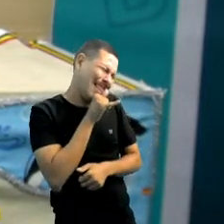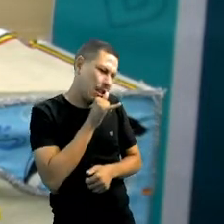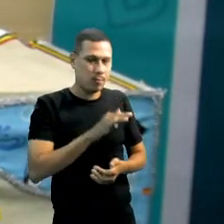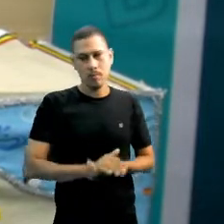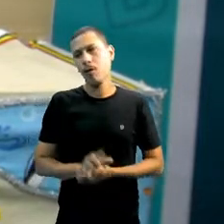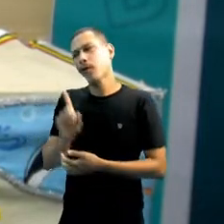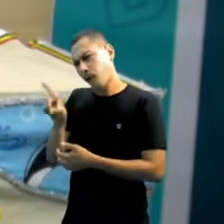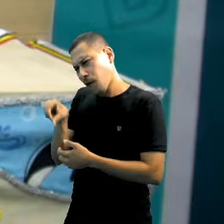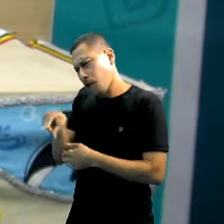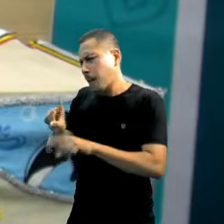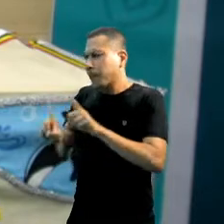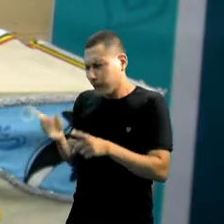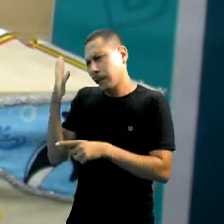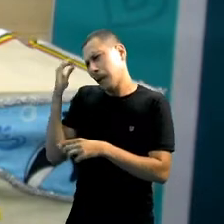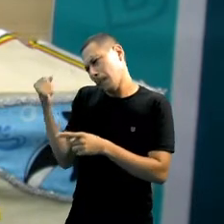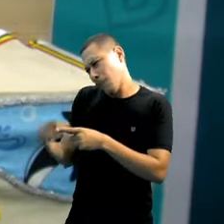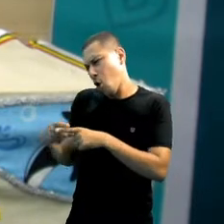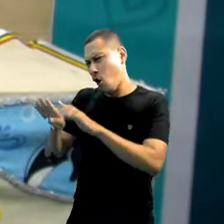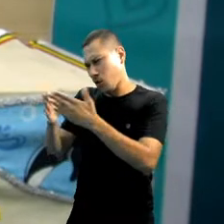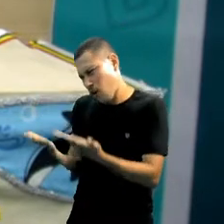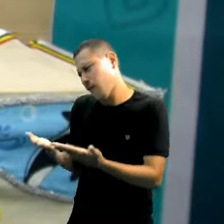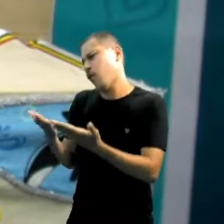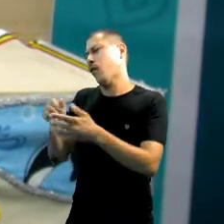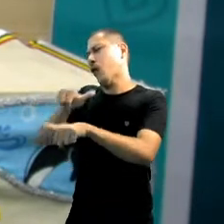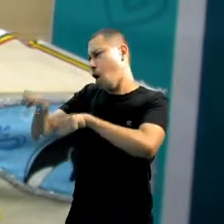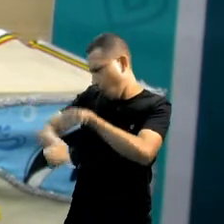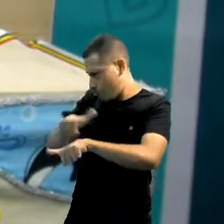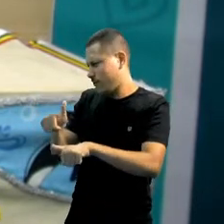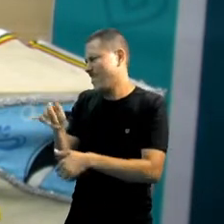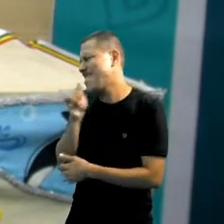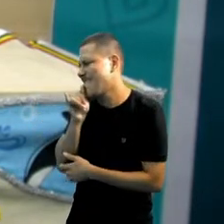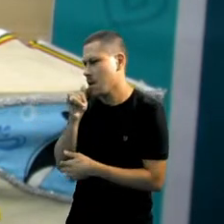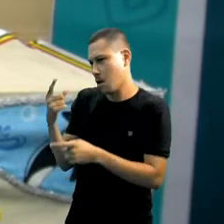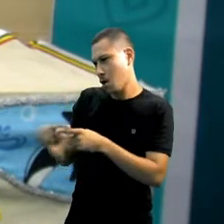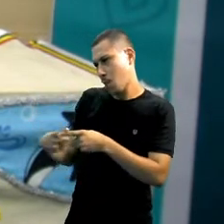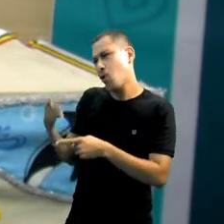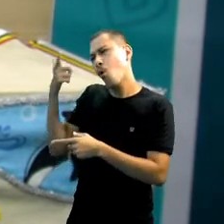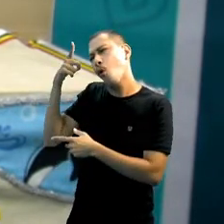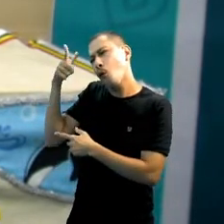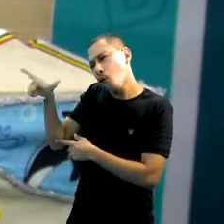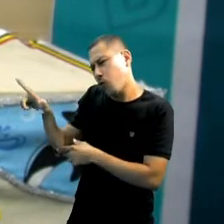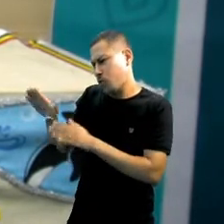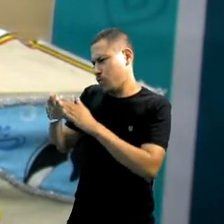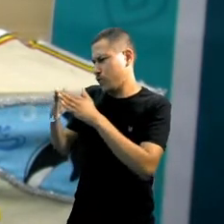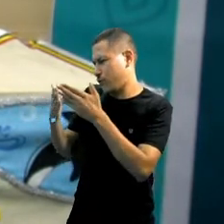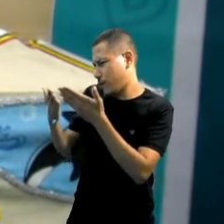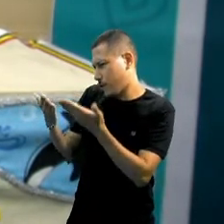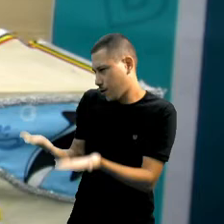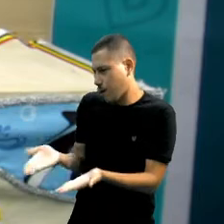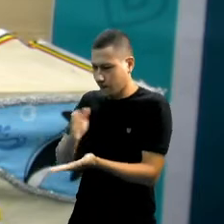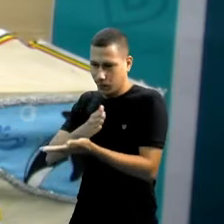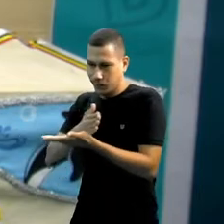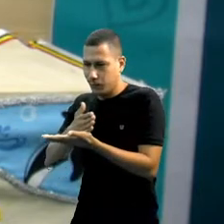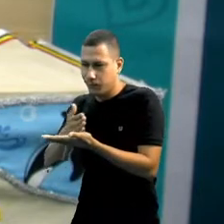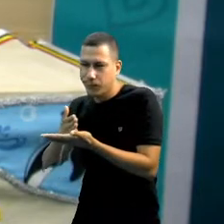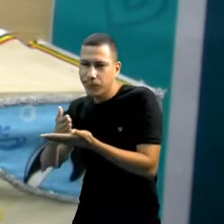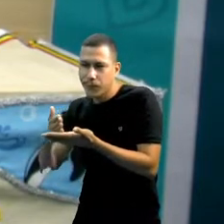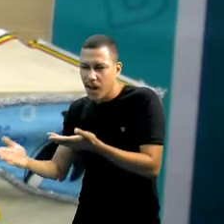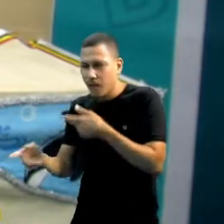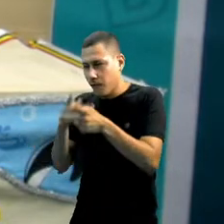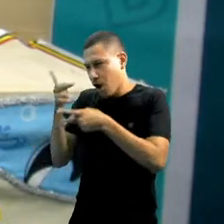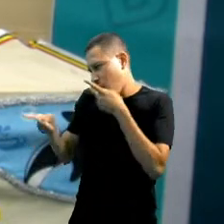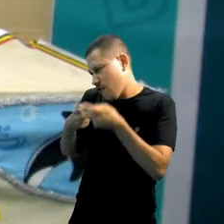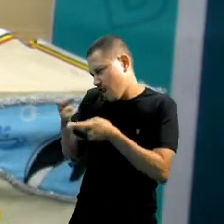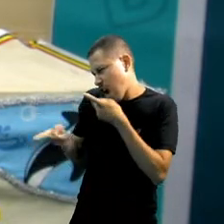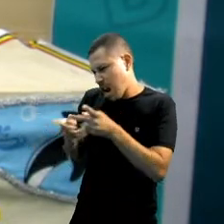Sim, mas sabe por que ele ficou triste? Porque os outros livros começaram a falar